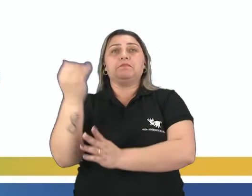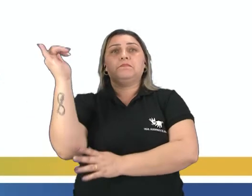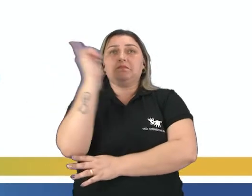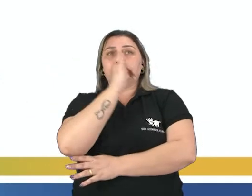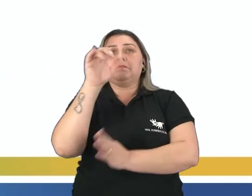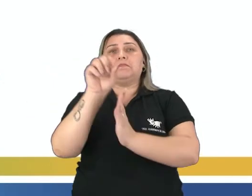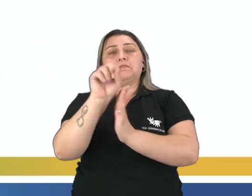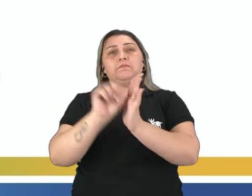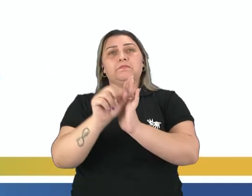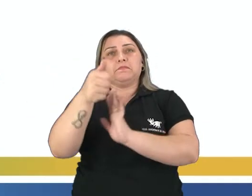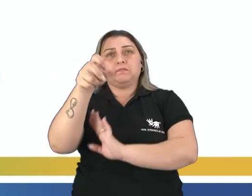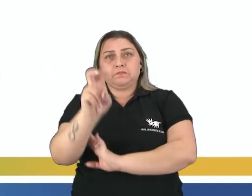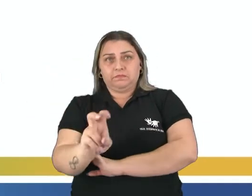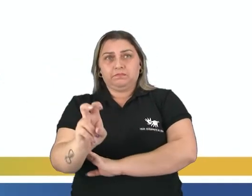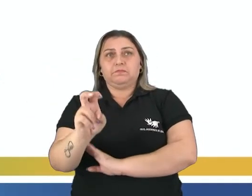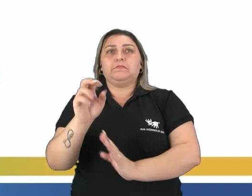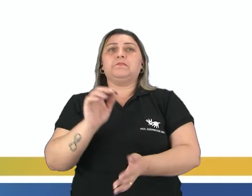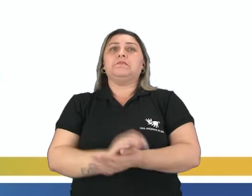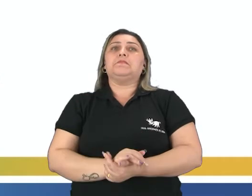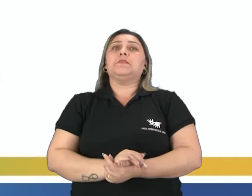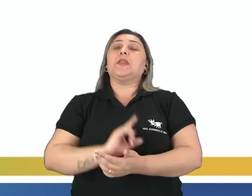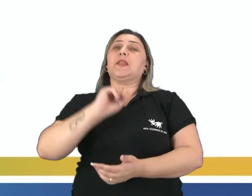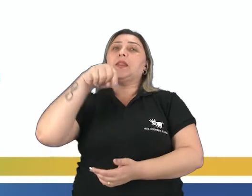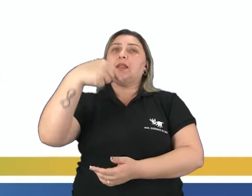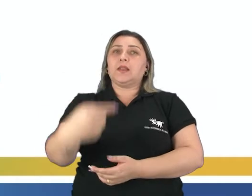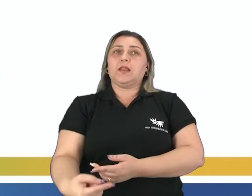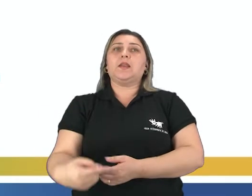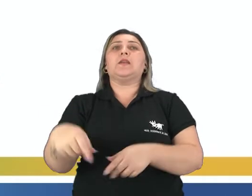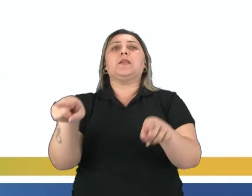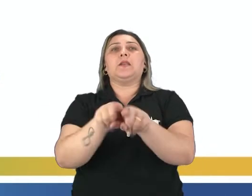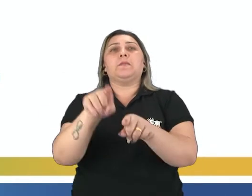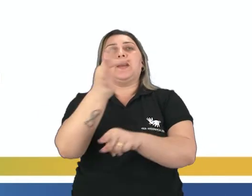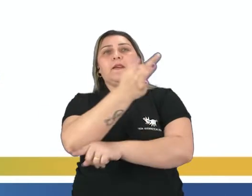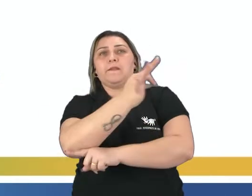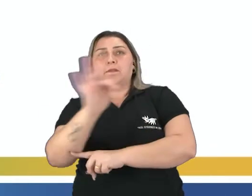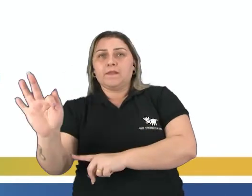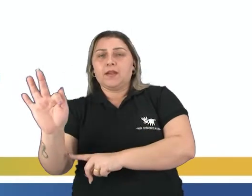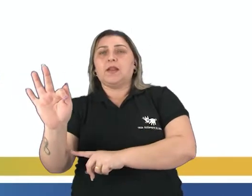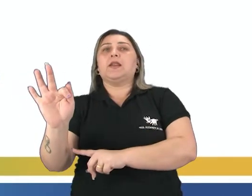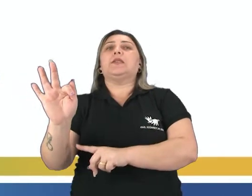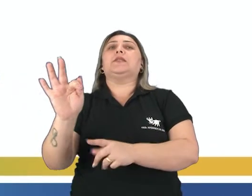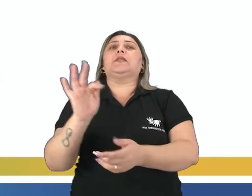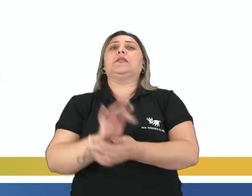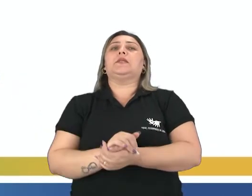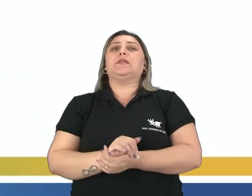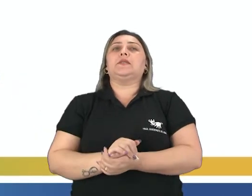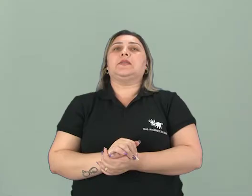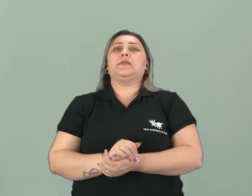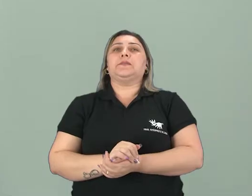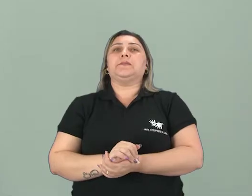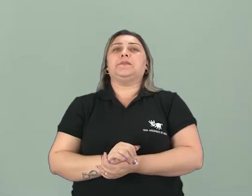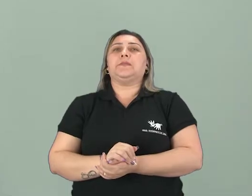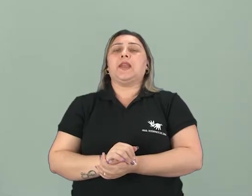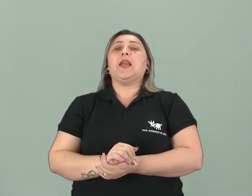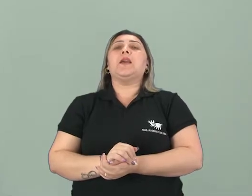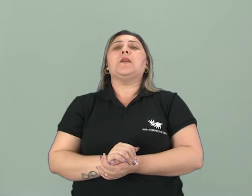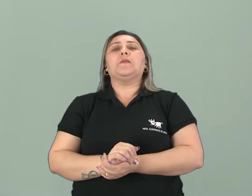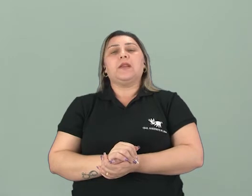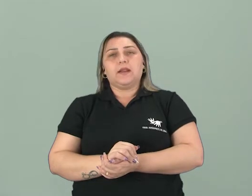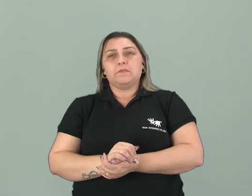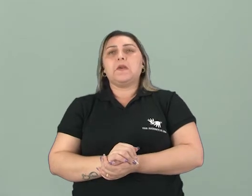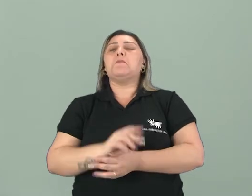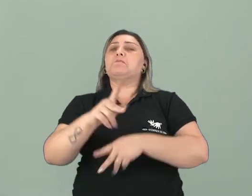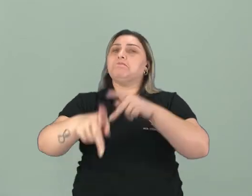Itália no século XV, né? Como eu falei, mais ou menos aí no mesmo período do Renascimento, e se desenvolveu na França. E foi